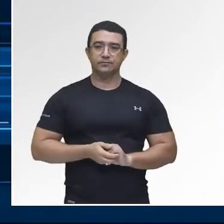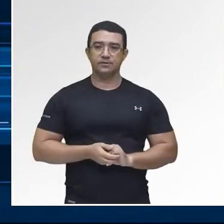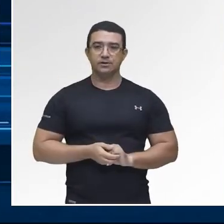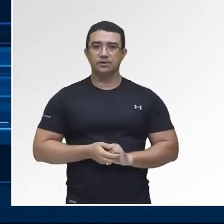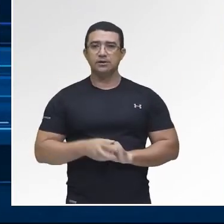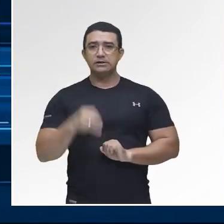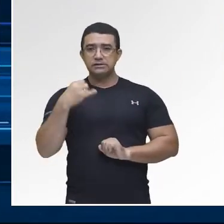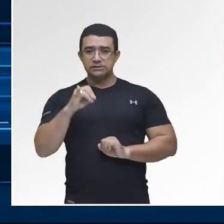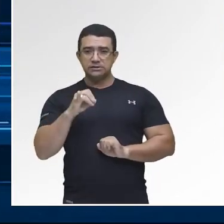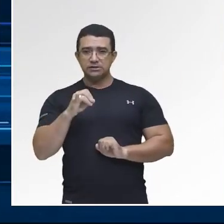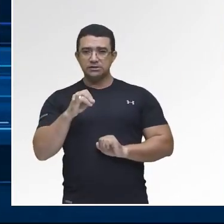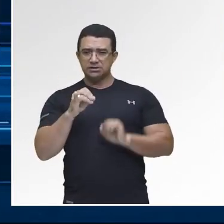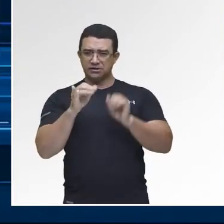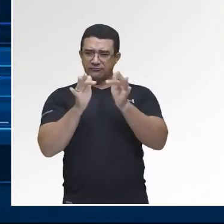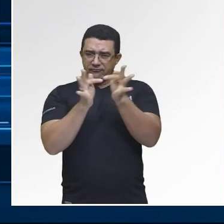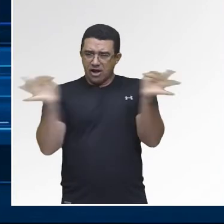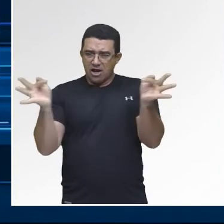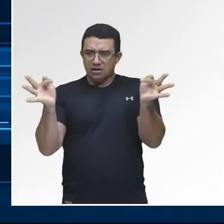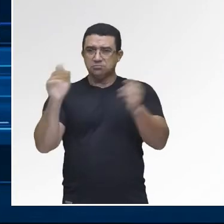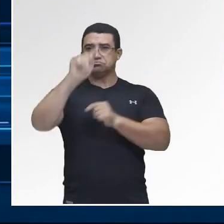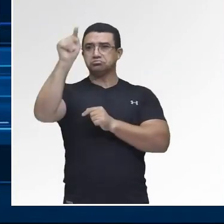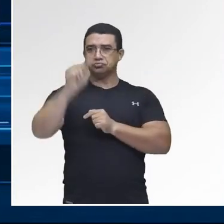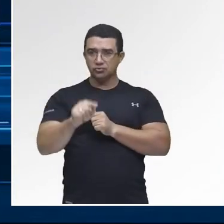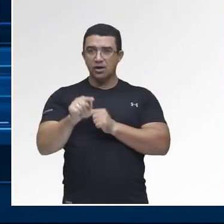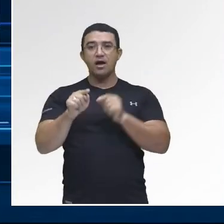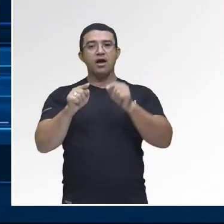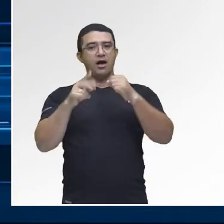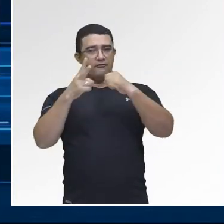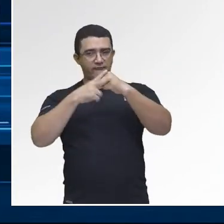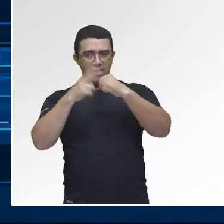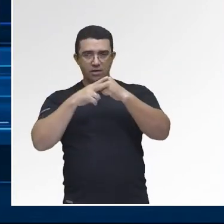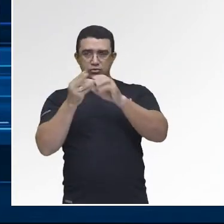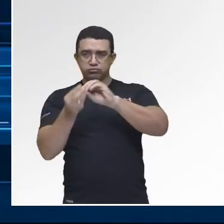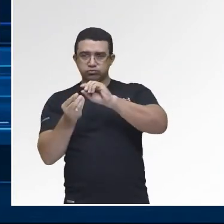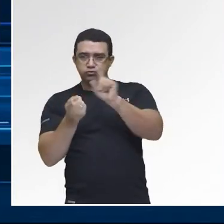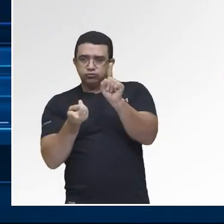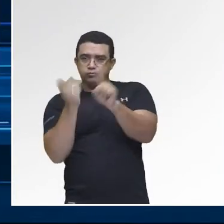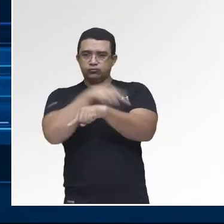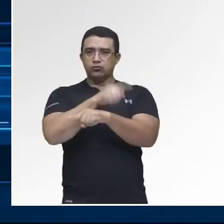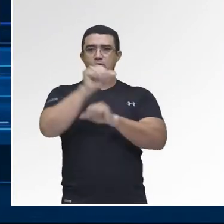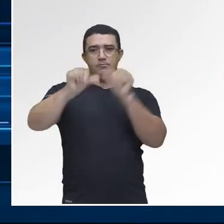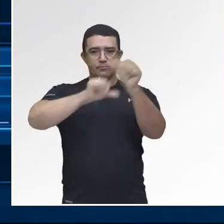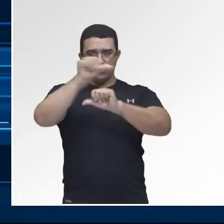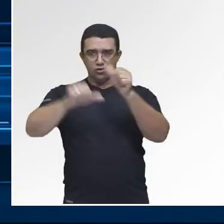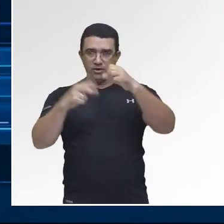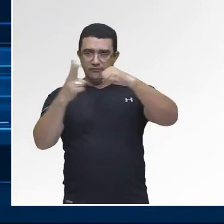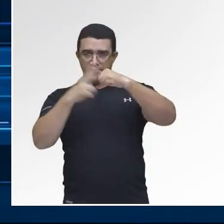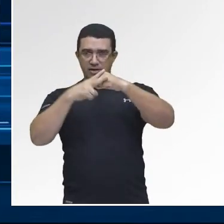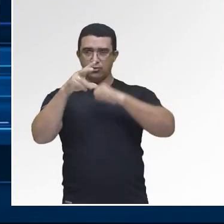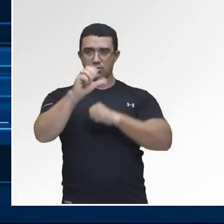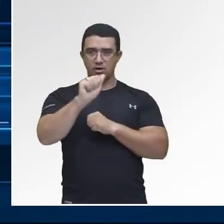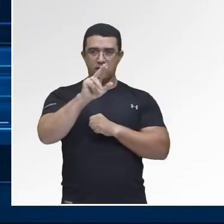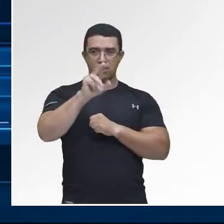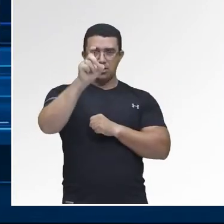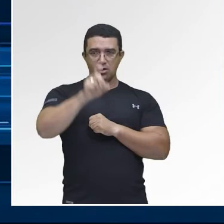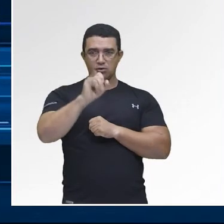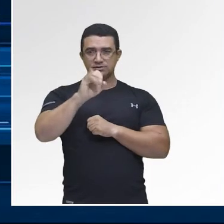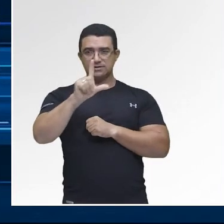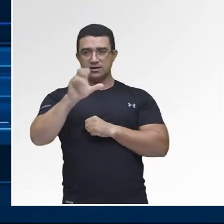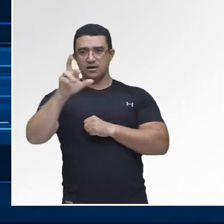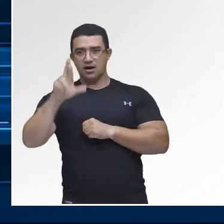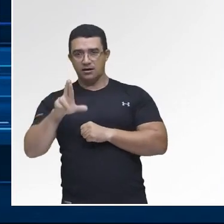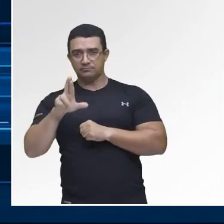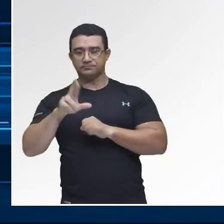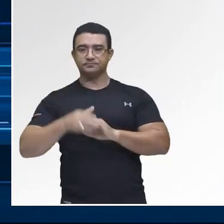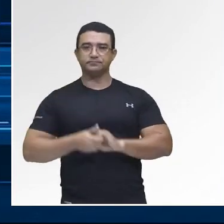for interrogativa, por exemplo, é o verbo auxiliar que vai mudar de posição. É sempre o verbo auxiliar que muda, tá? Nas frases negativas, como